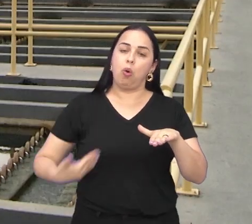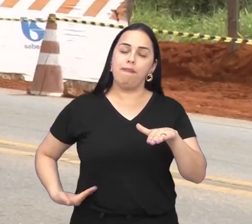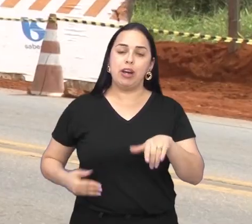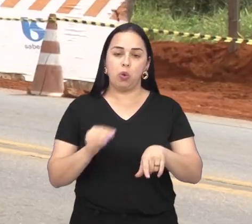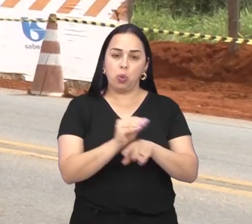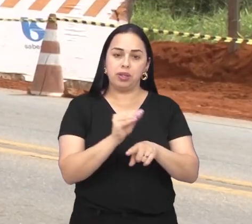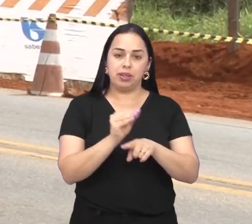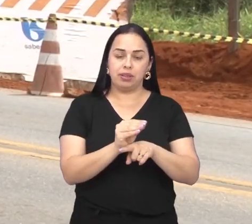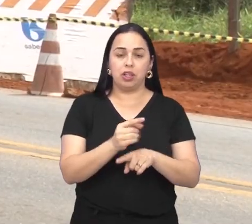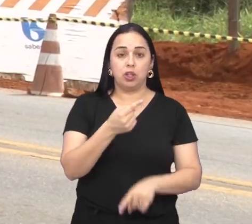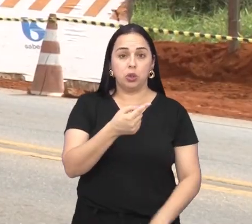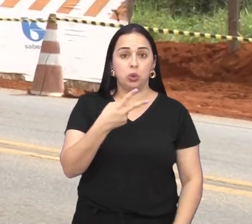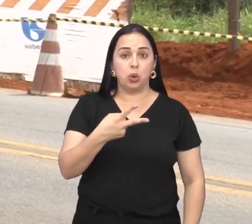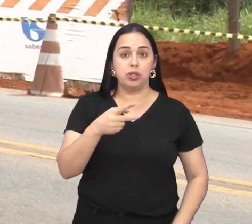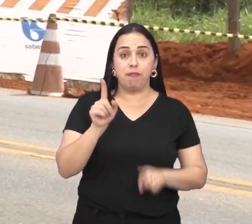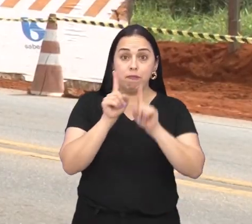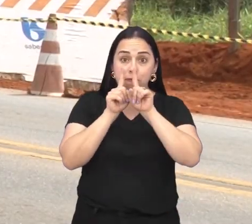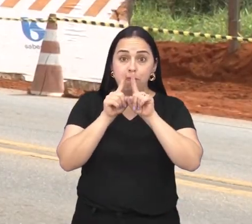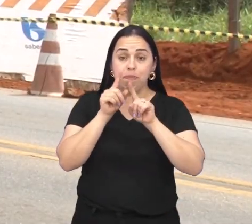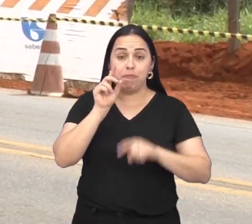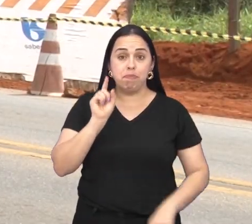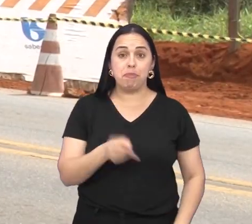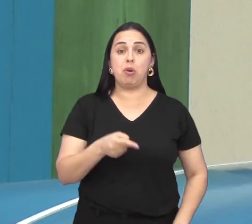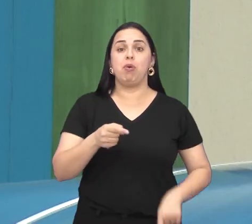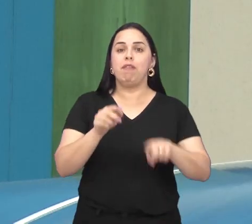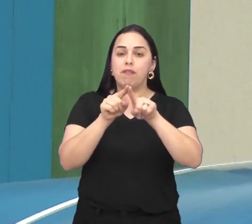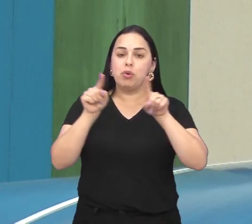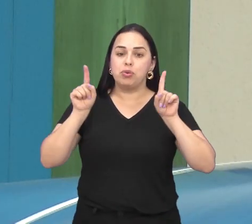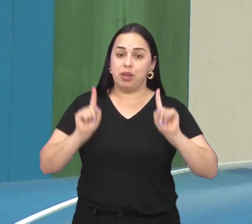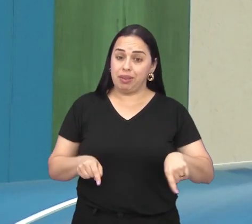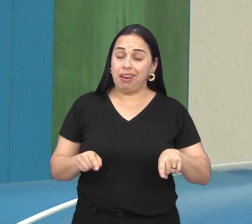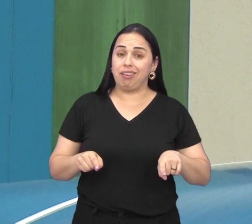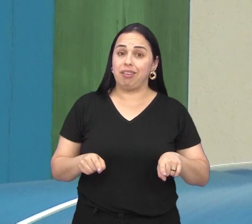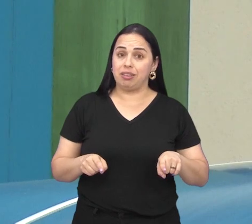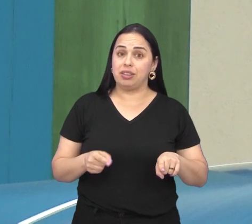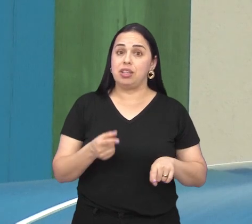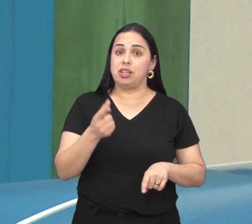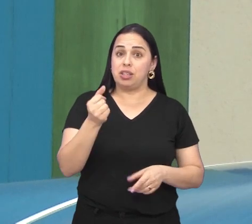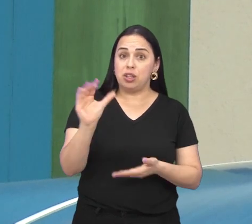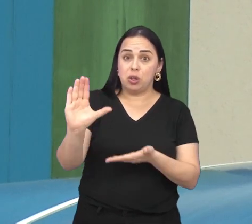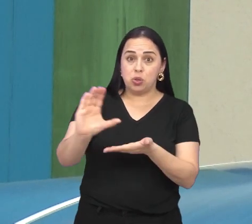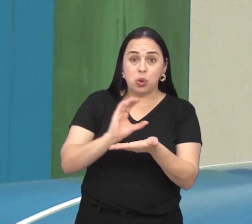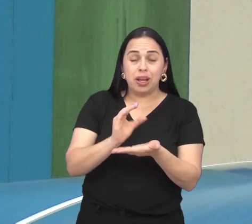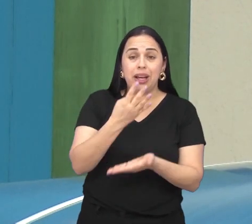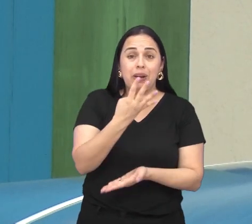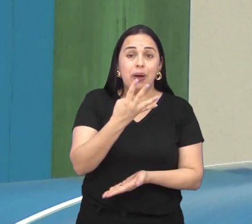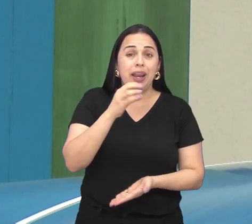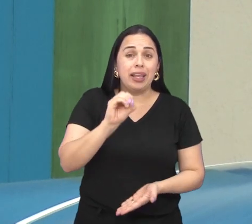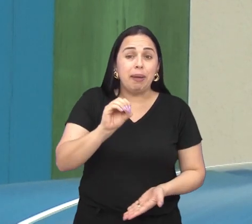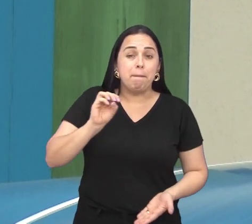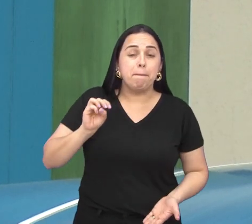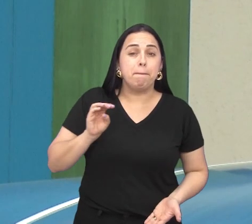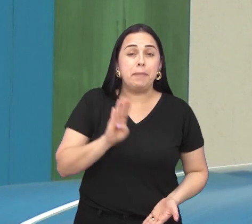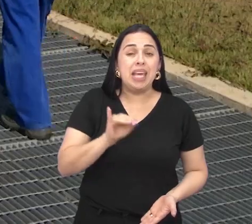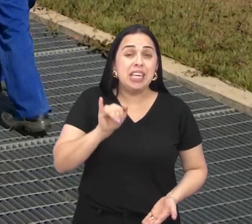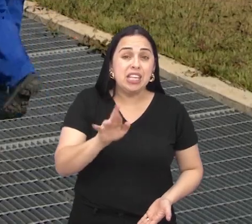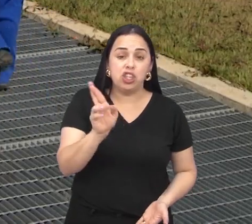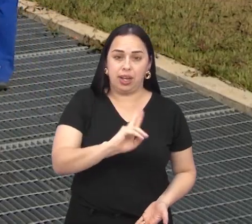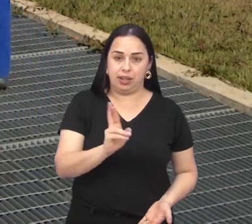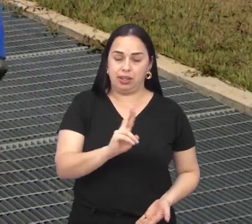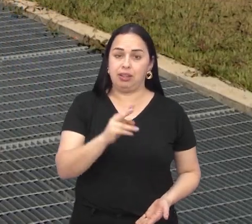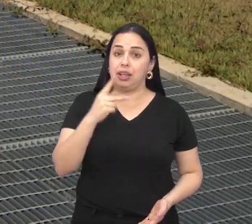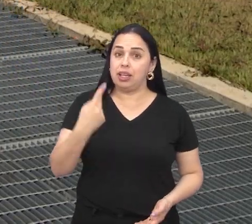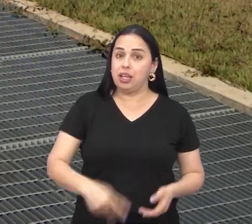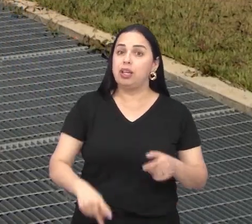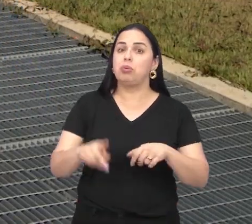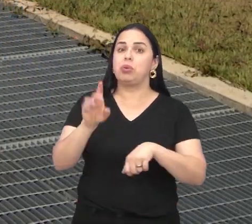Latina. São mais de 12 mil colaboradores e um valor de mercado que ultrapassa os 40 bilhões de reais. Só